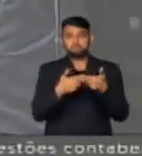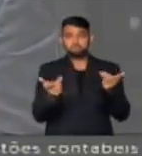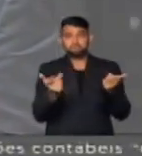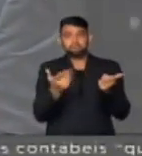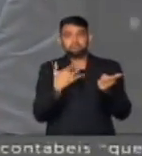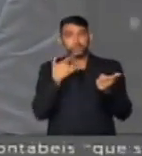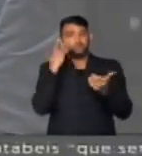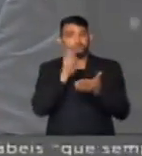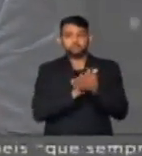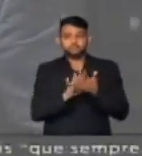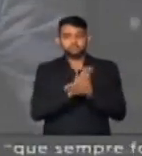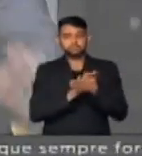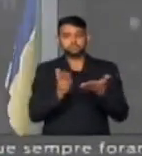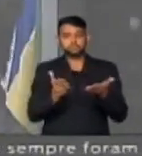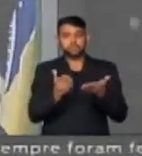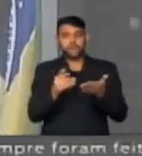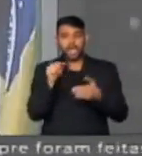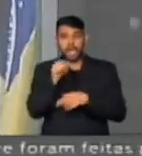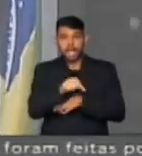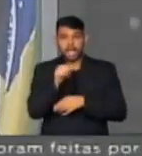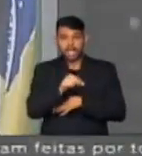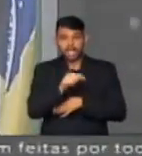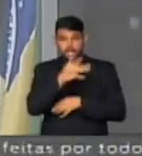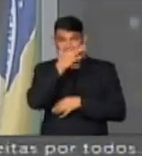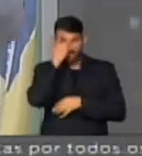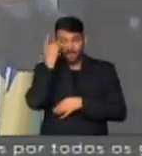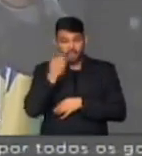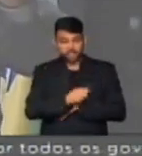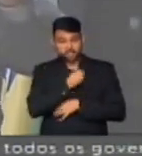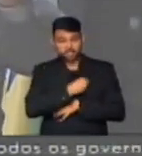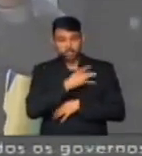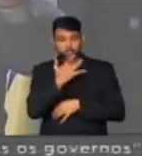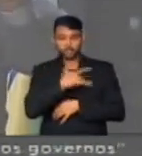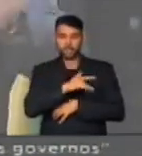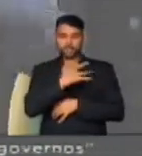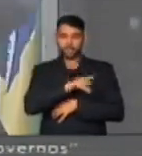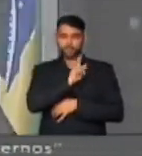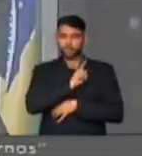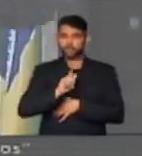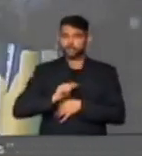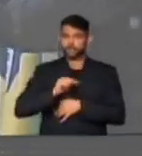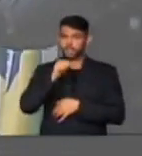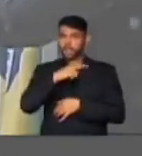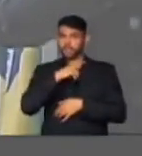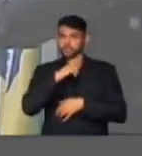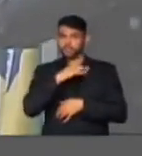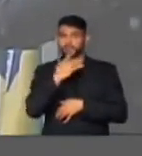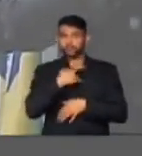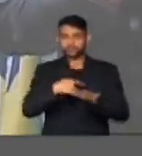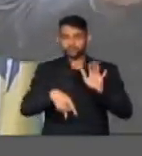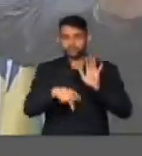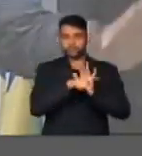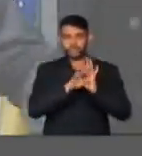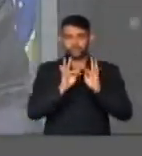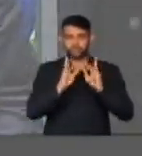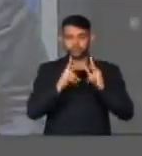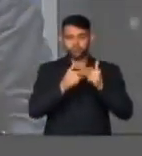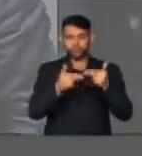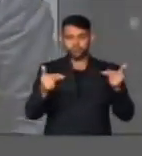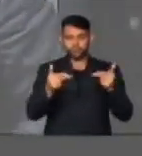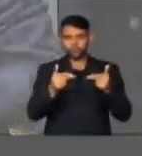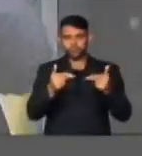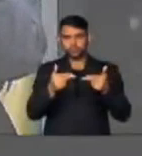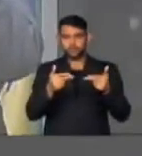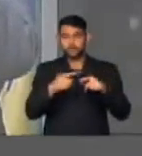caixão. Aqui eles são os piedosos, eles é que são proprietários de todos os